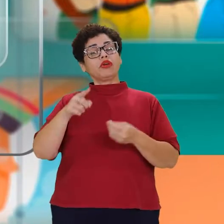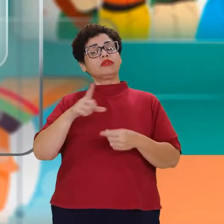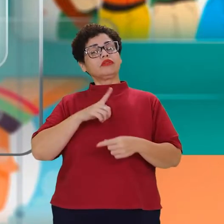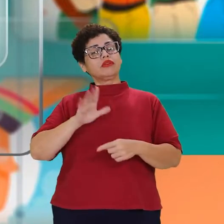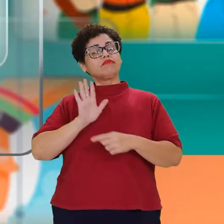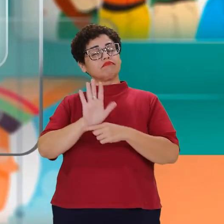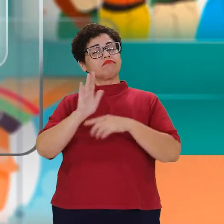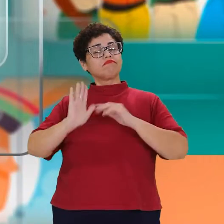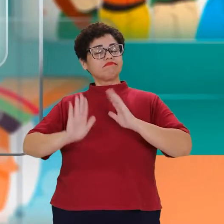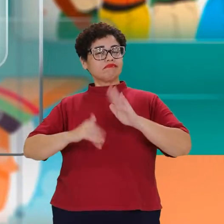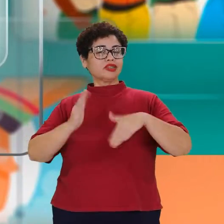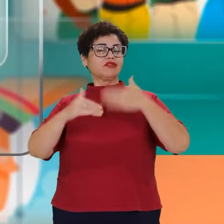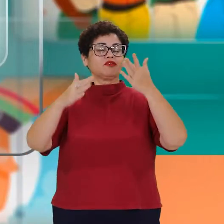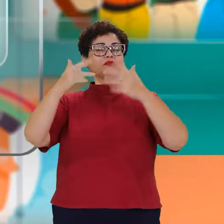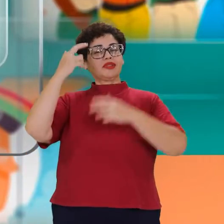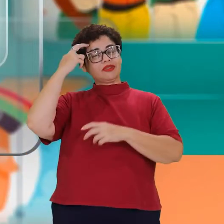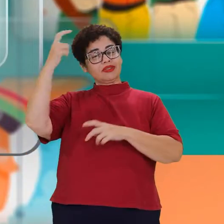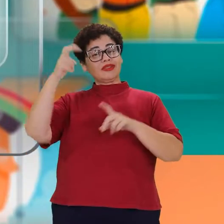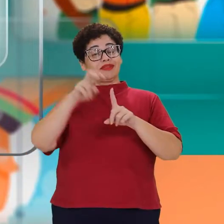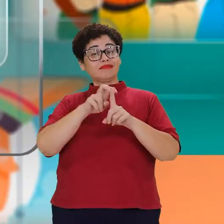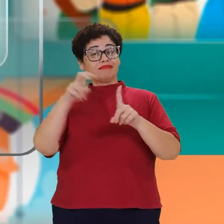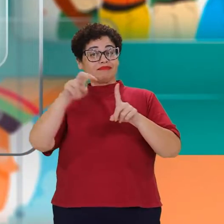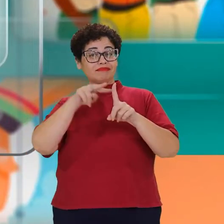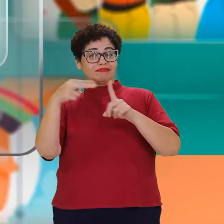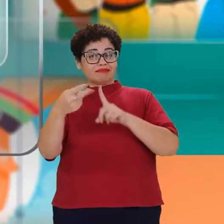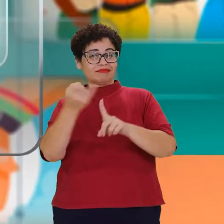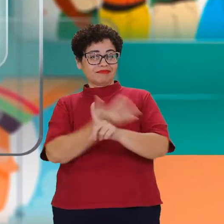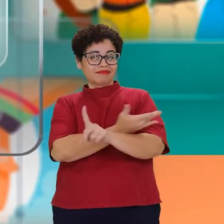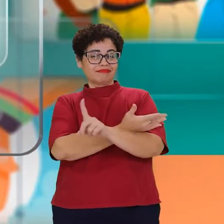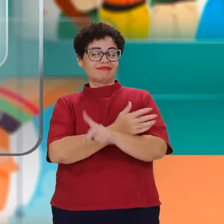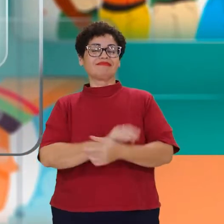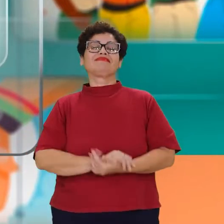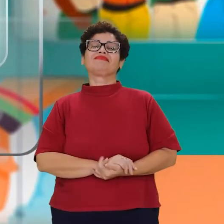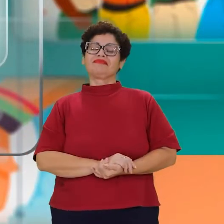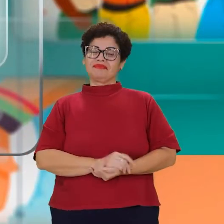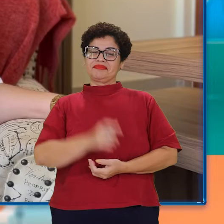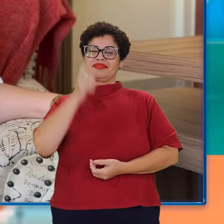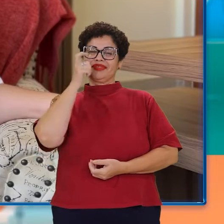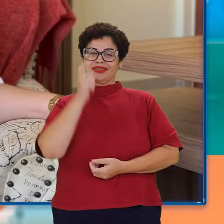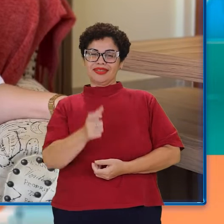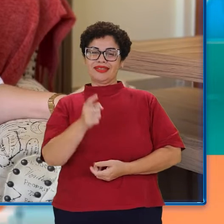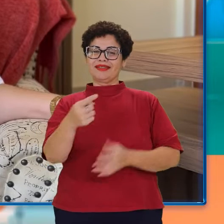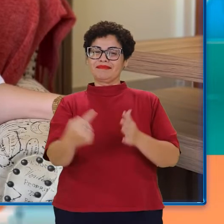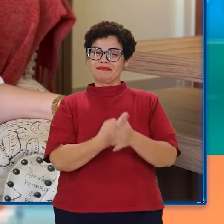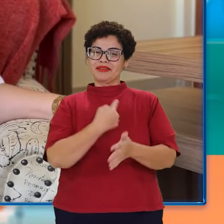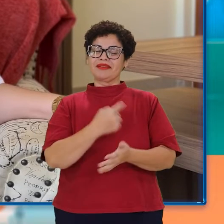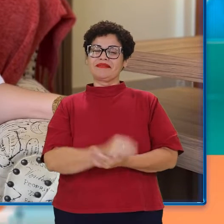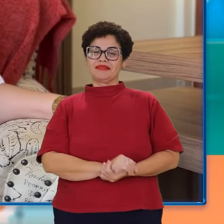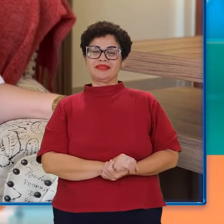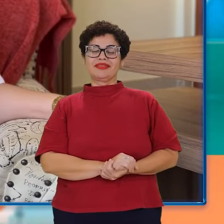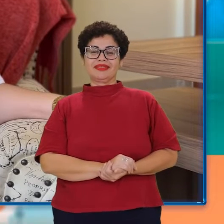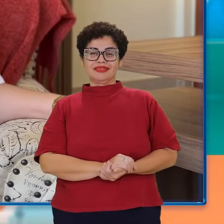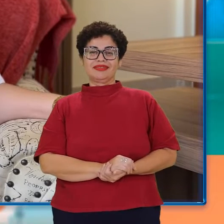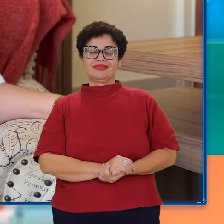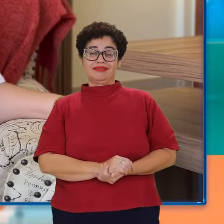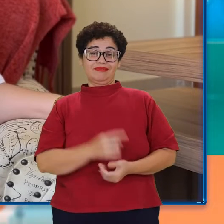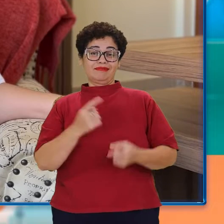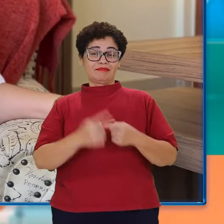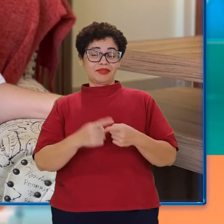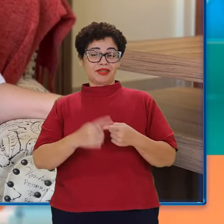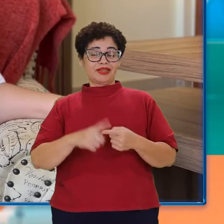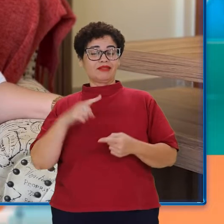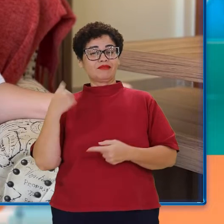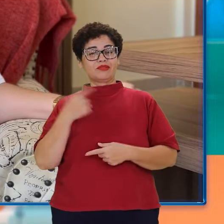e como isso contribui no desenvolvimento da inteligência socioemocional? Muito interessante essa pergunta, Dani.